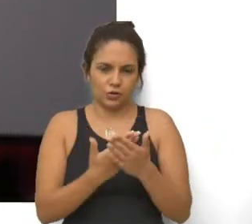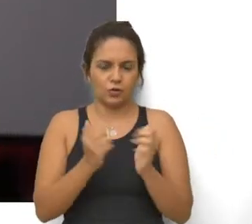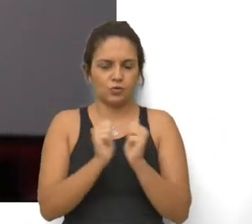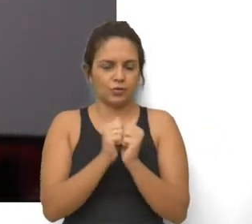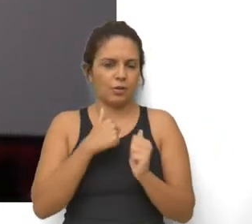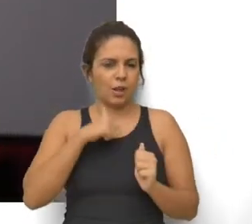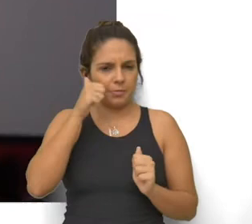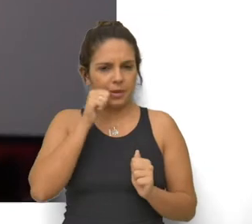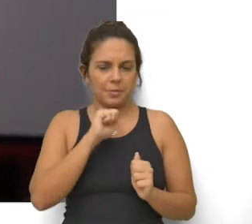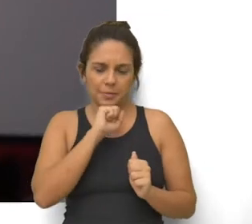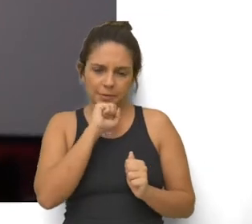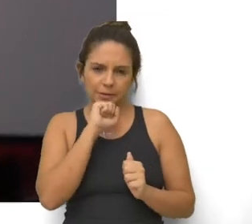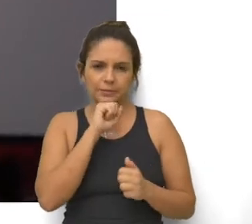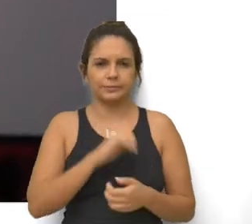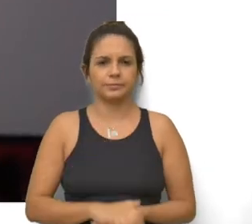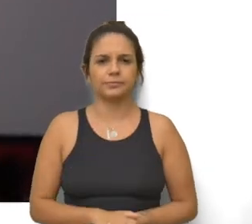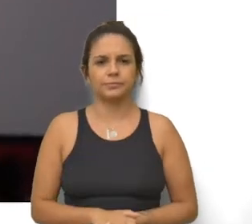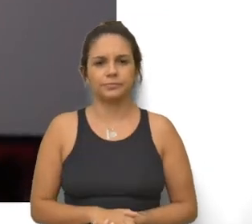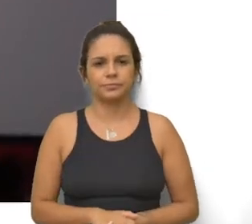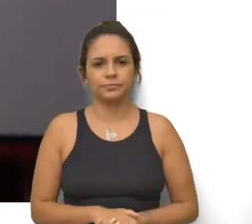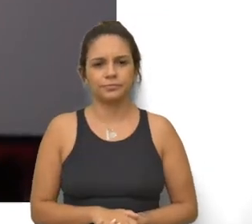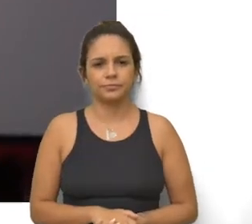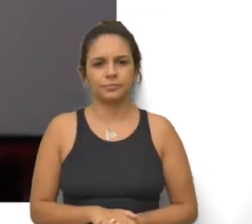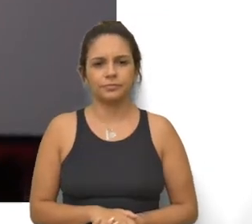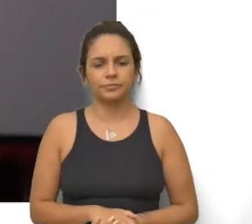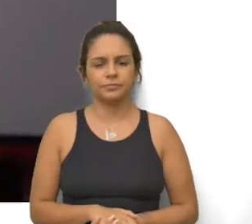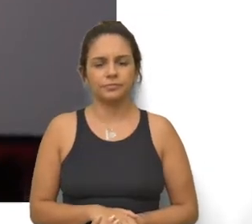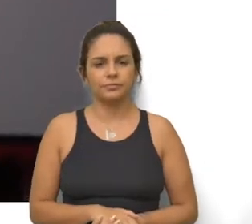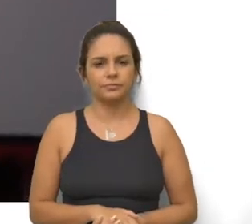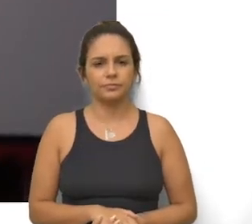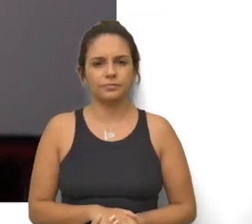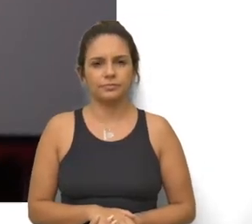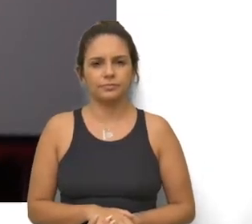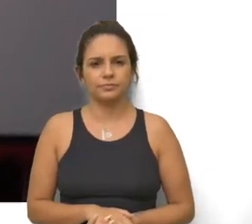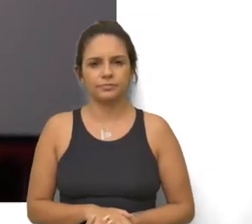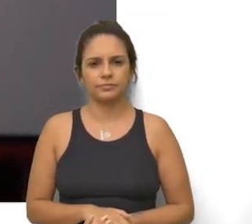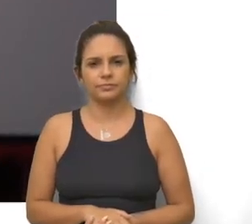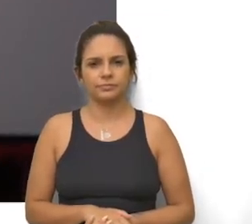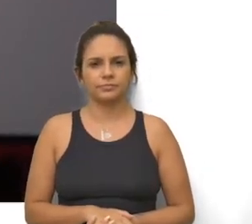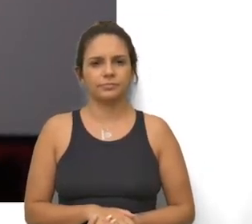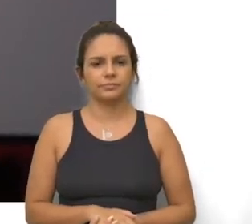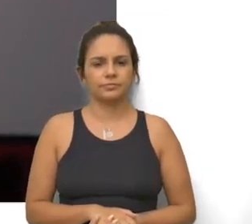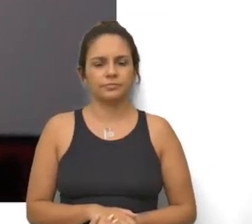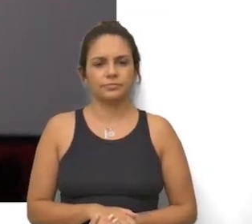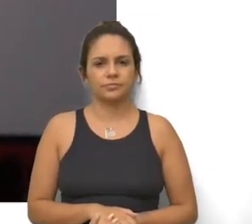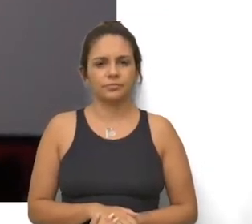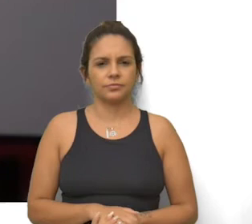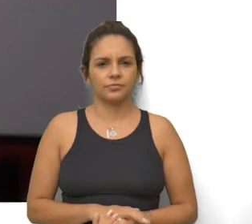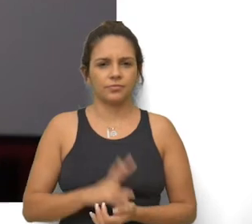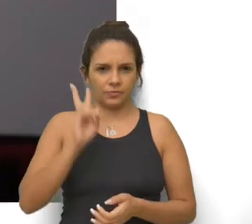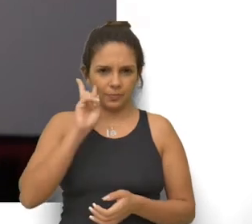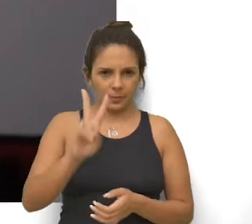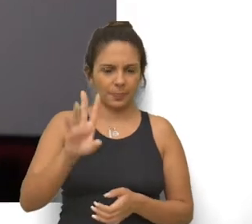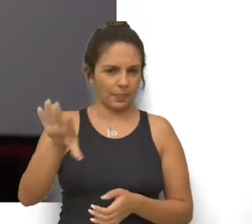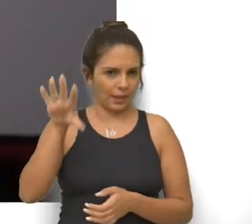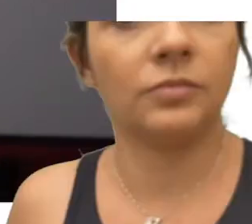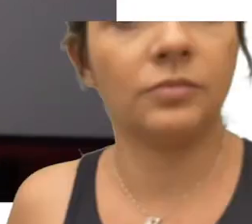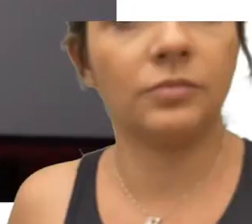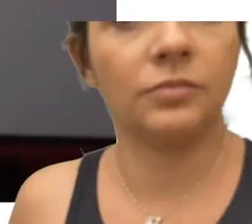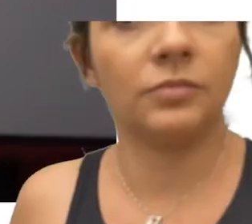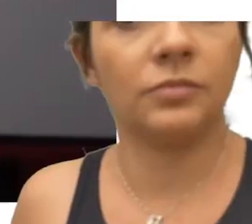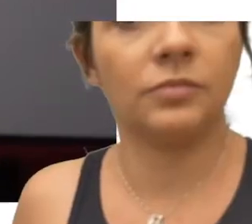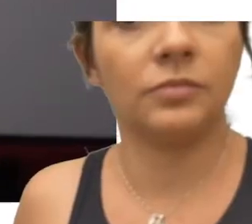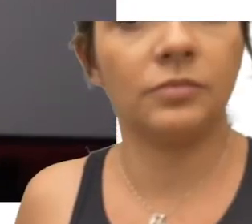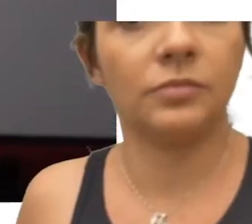em Petrópolis. E aquele mundo voltou quando eu vi o nome dela numa resenha e essa